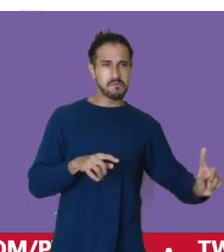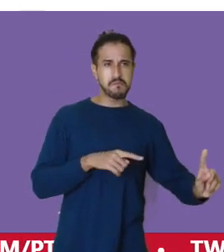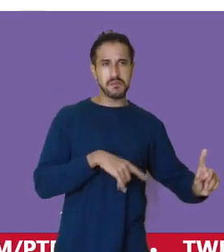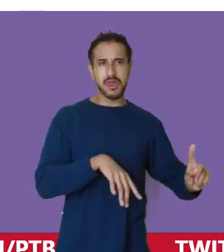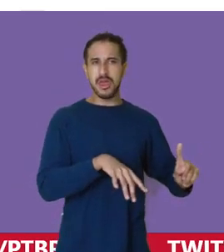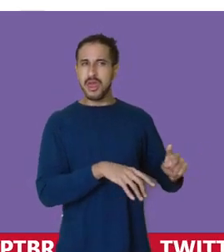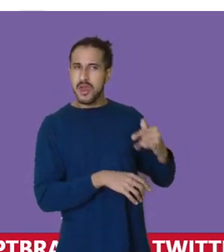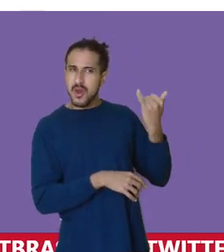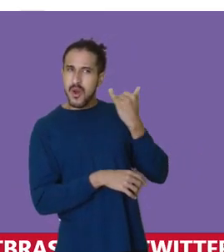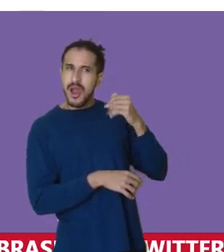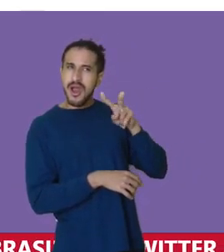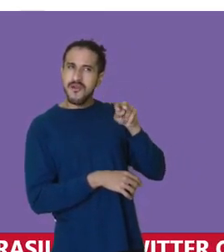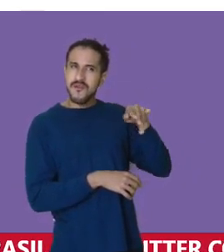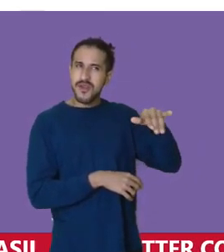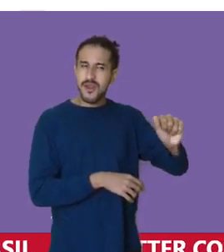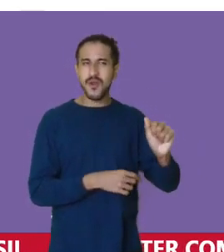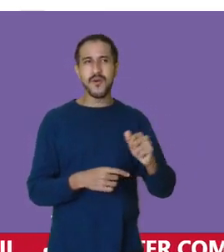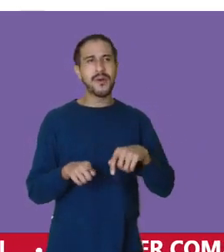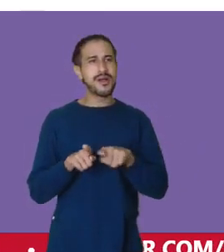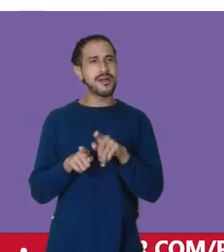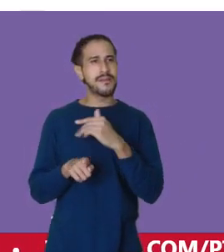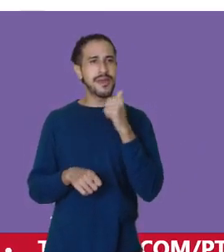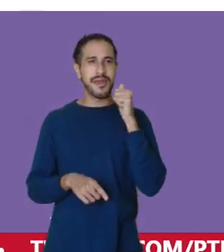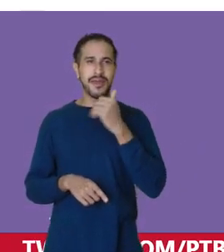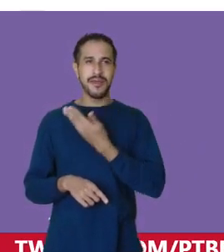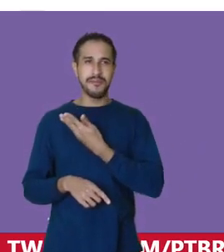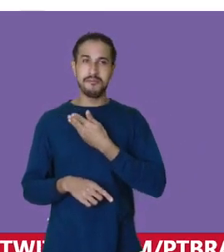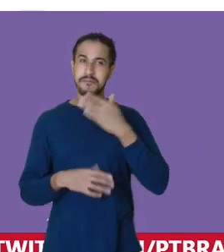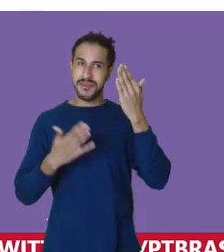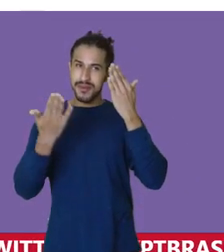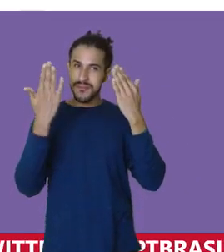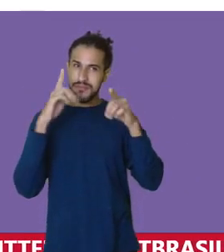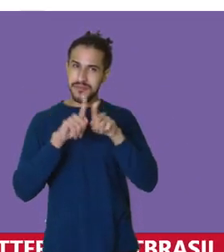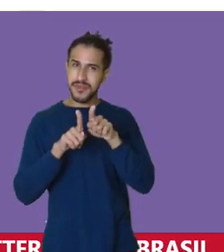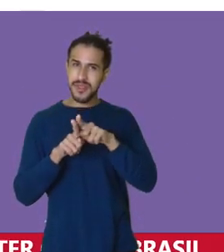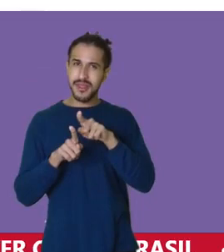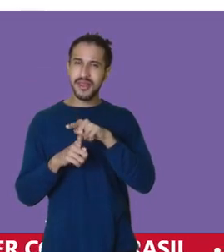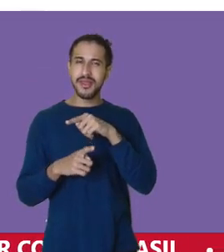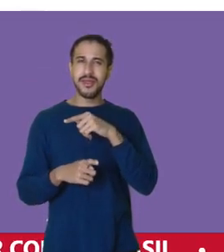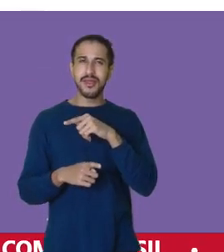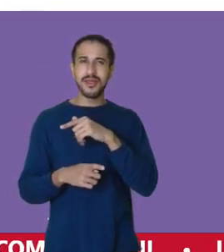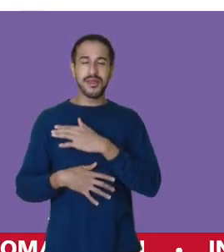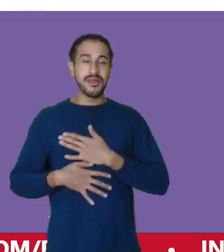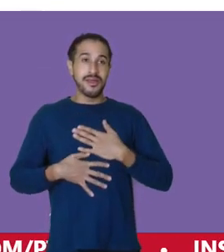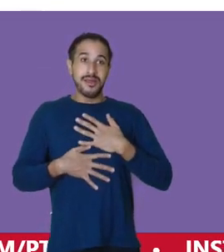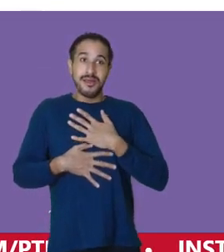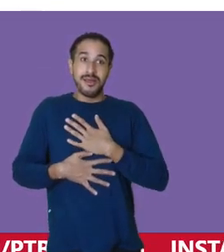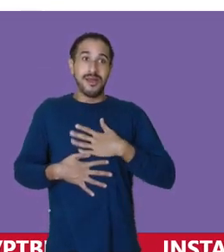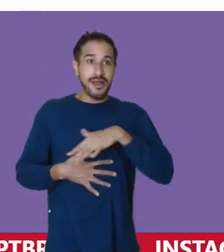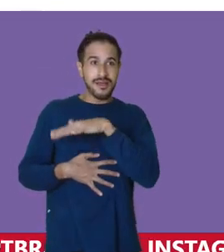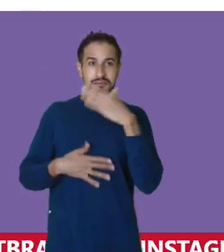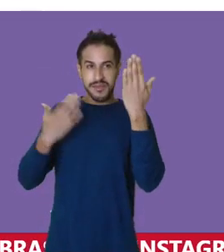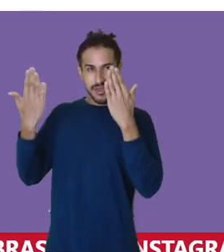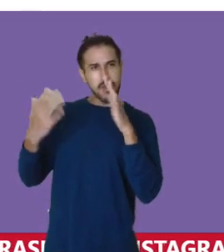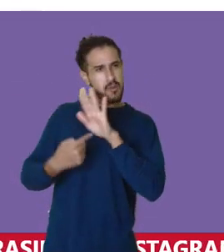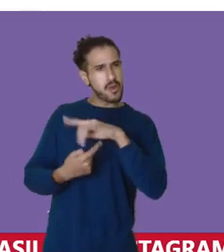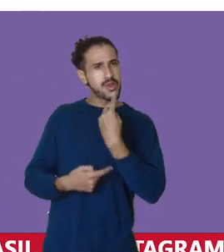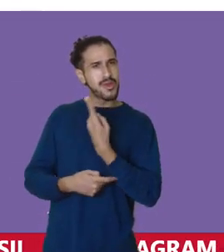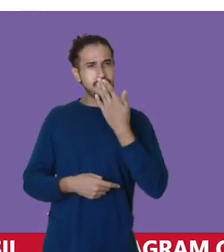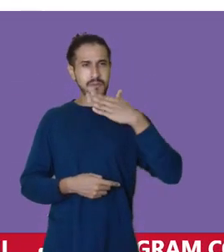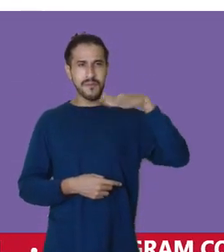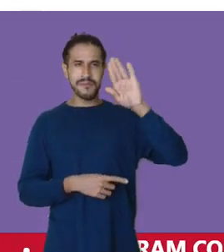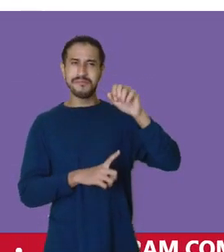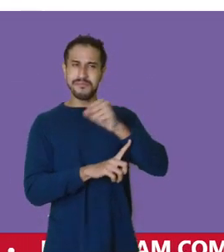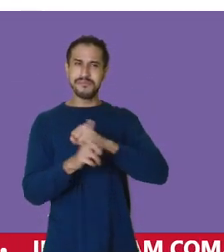ouço a Vilma e a minha colega também psicóloga, é um encontro de psicólogas, eu fico fascinada, mostra que a gente tem um compromisso social